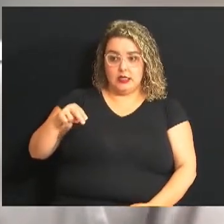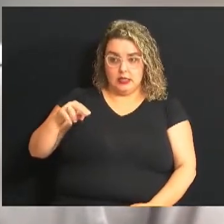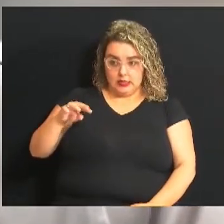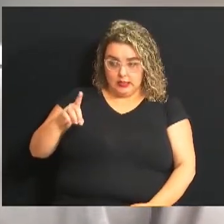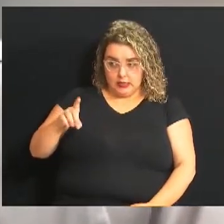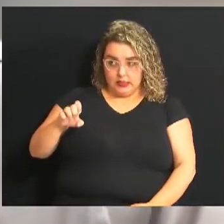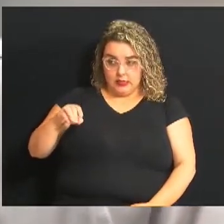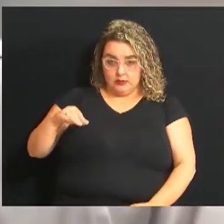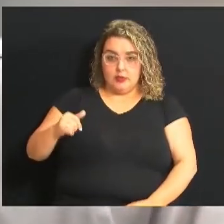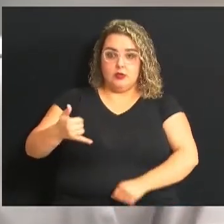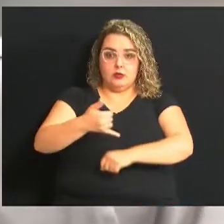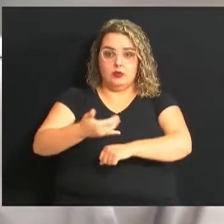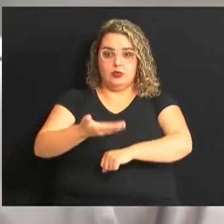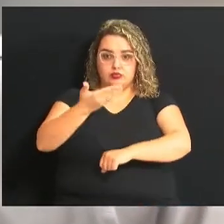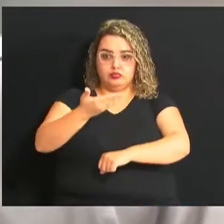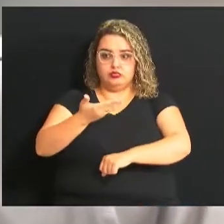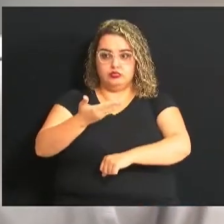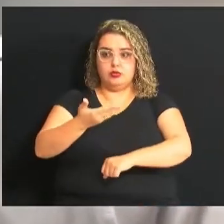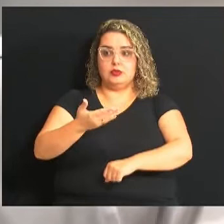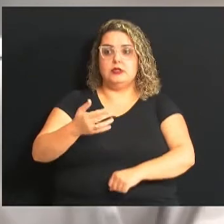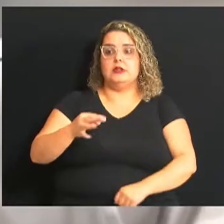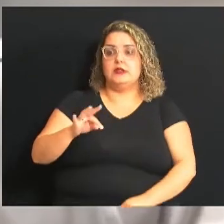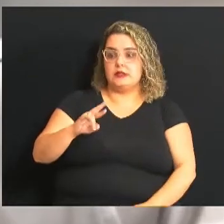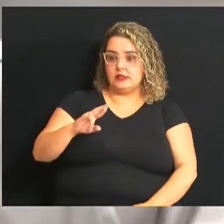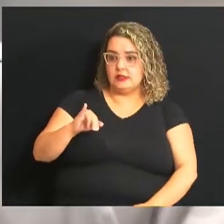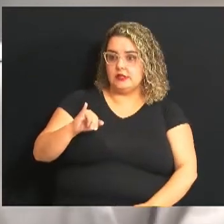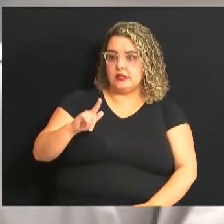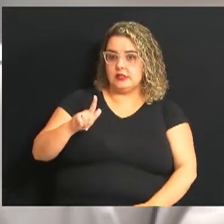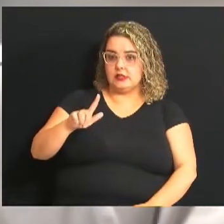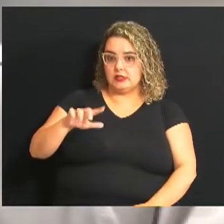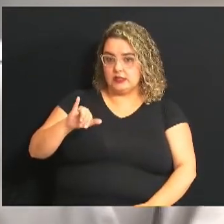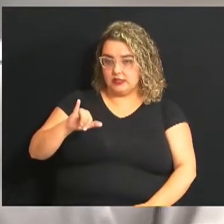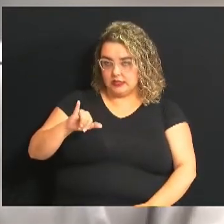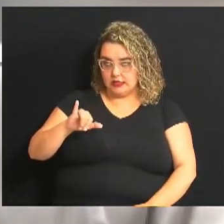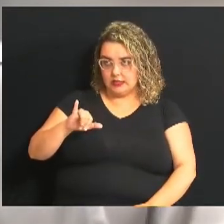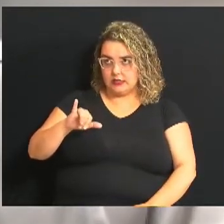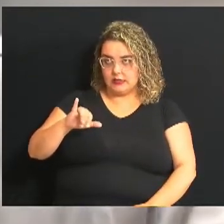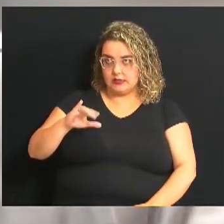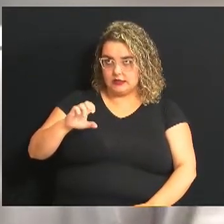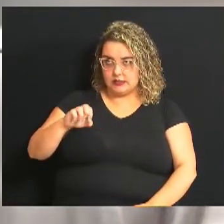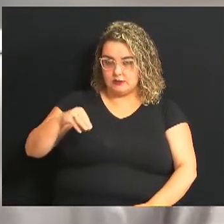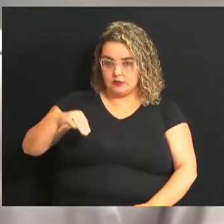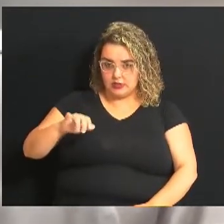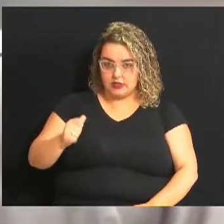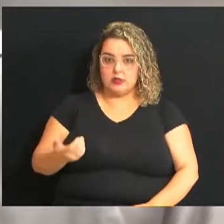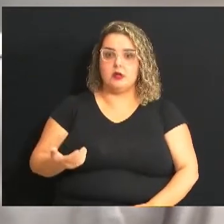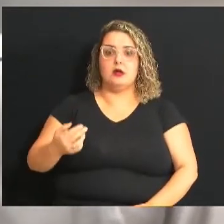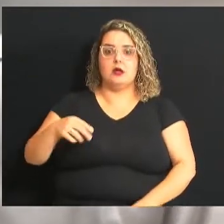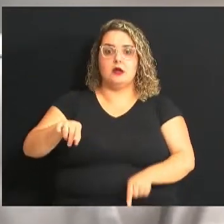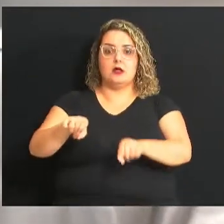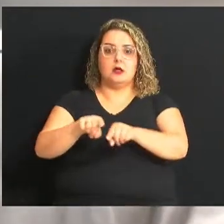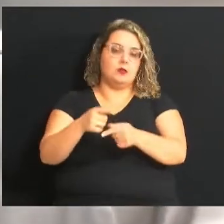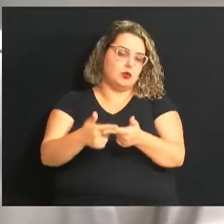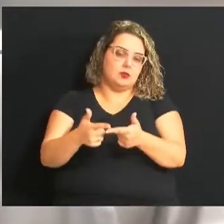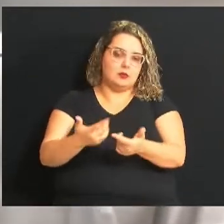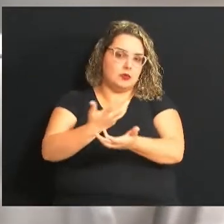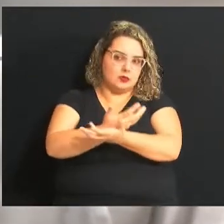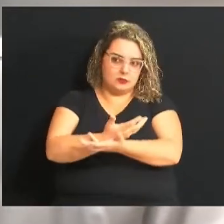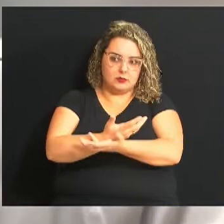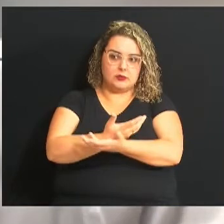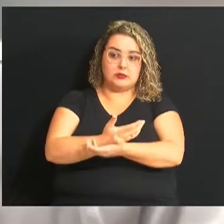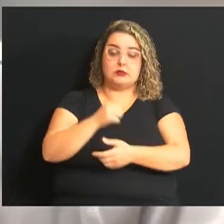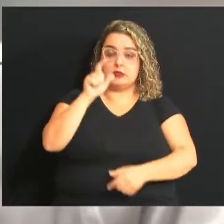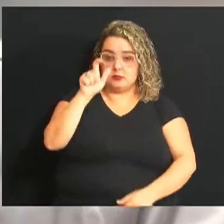problemas ortopédicos. Então, esse indivíduo obeso que se encaixa nessa situação que eu coloquei para você, ele já